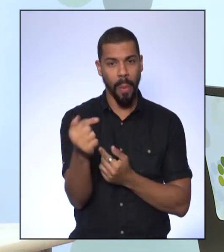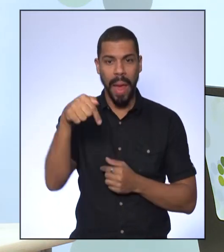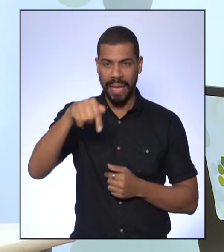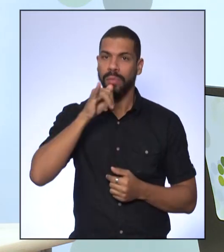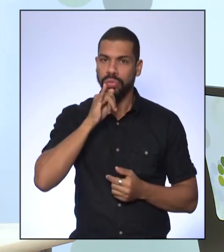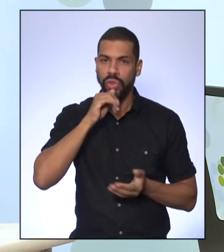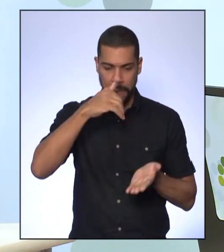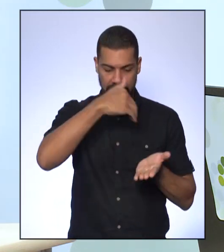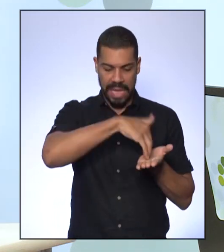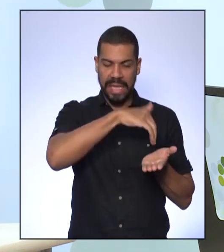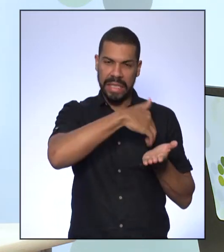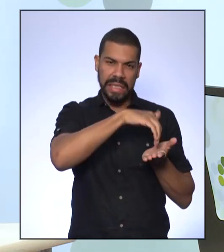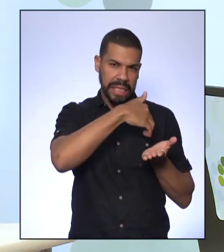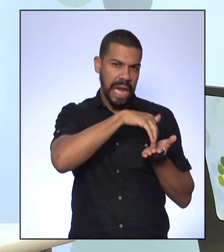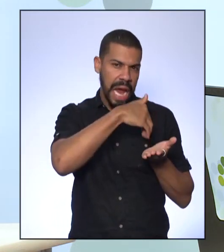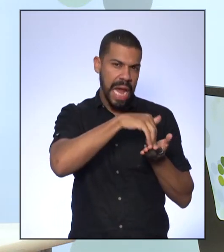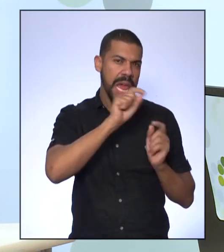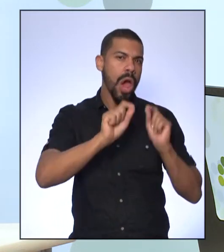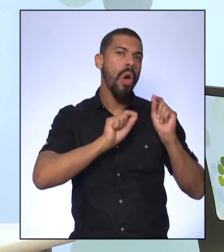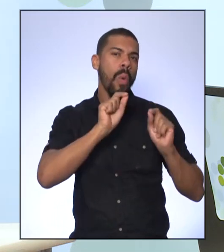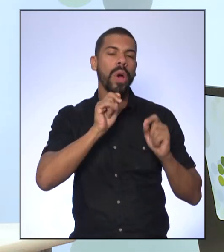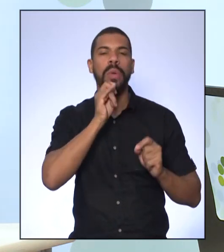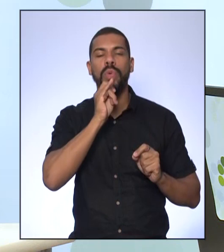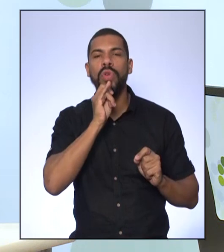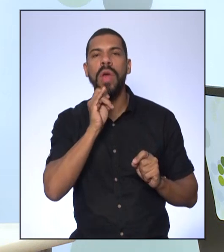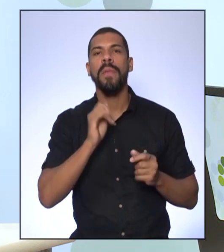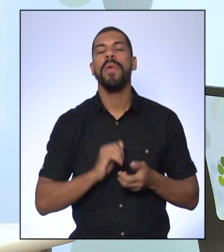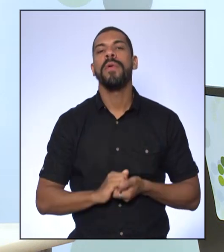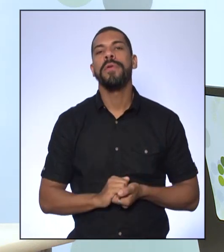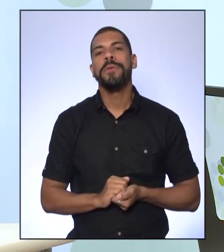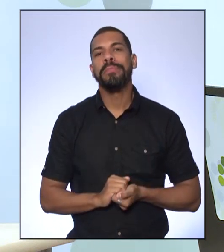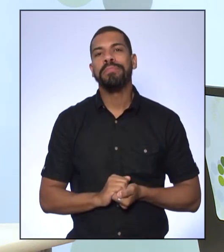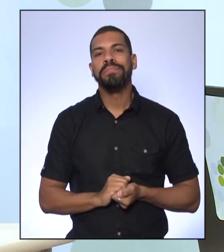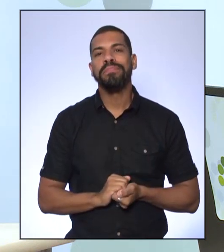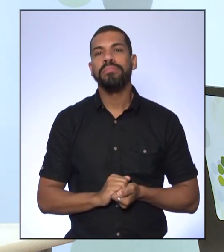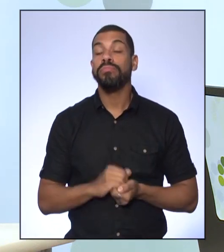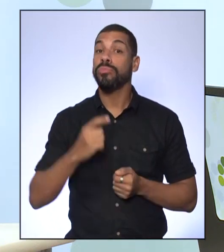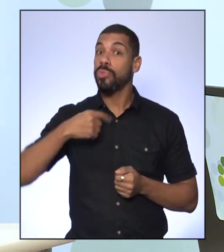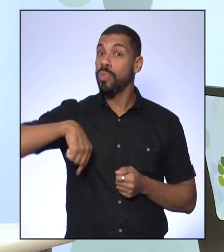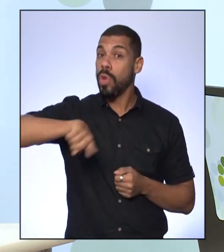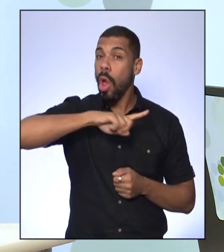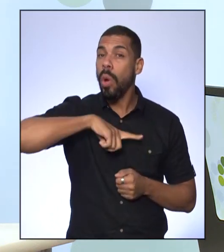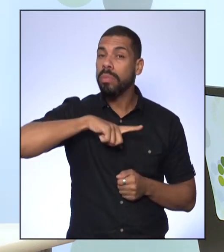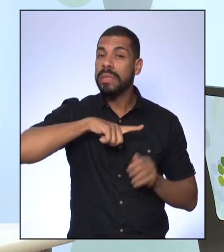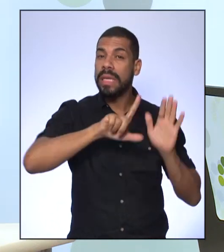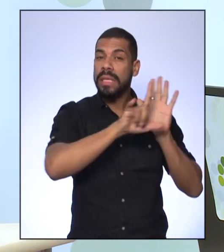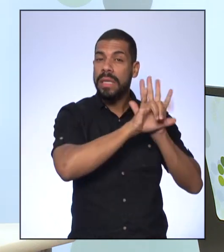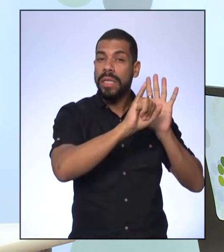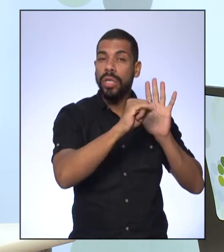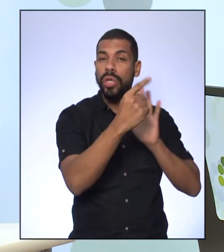né, a temática redução de riscos e desastres, ela tem uma lei, a